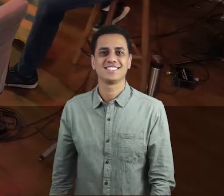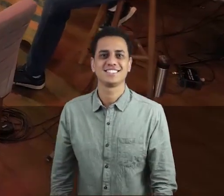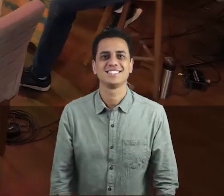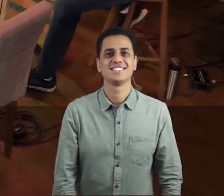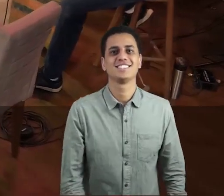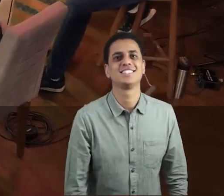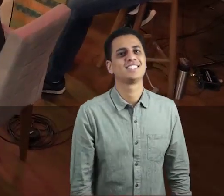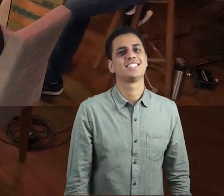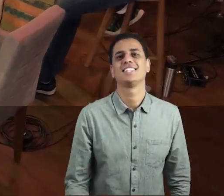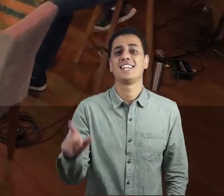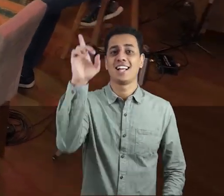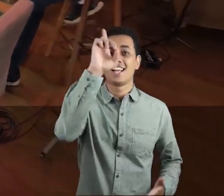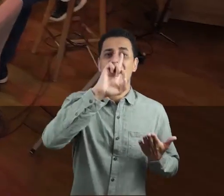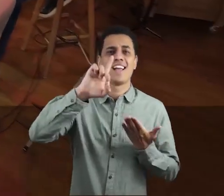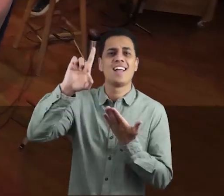libertar.